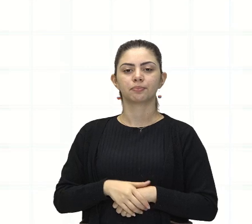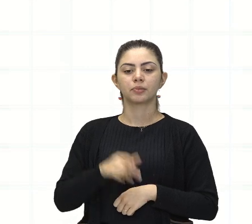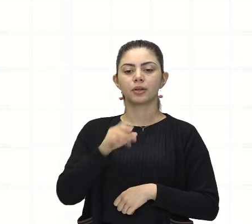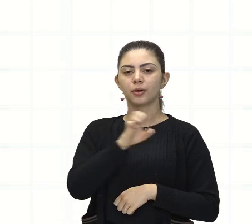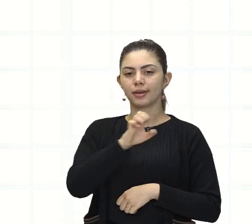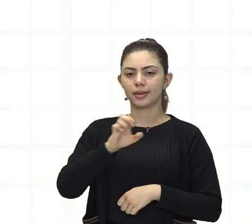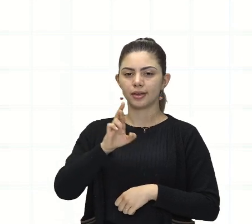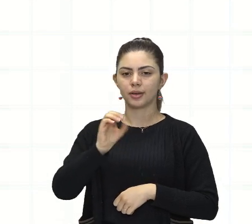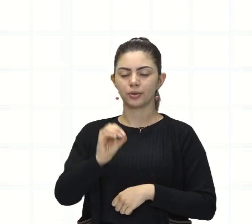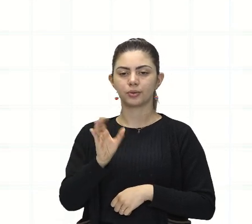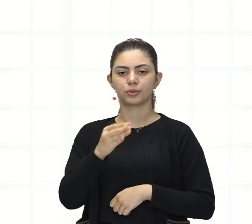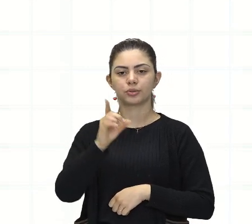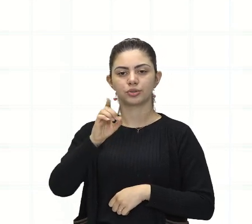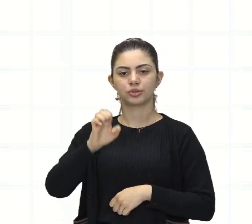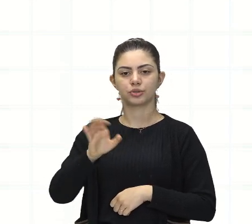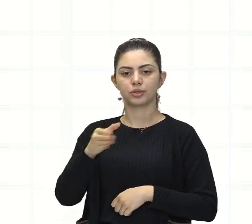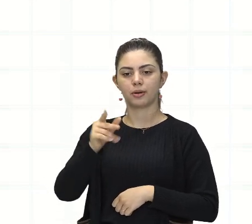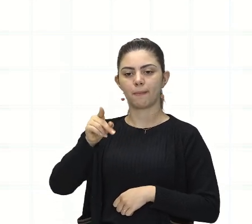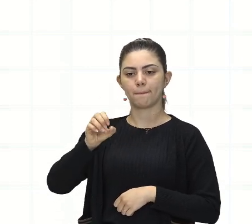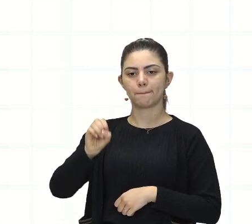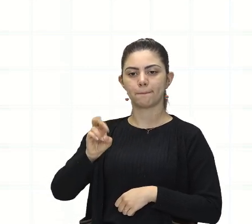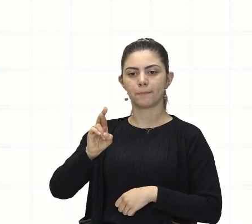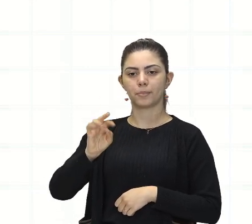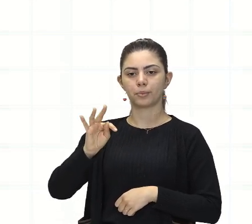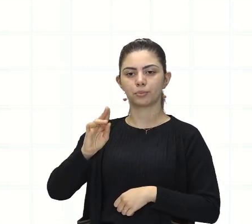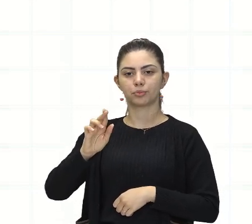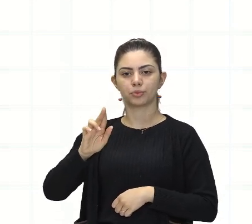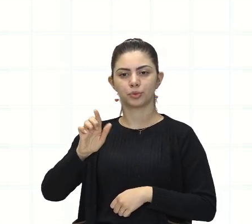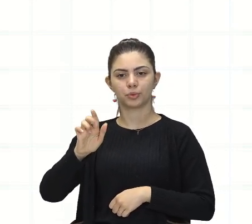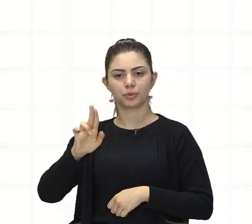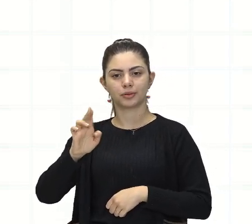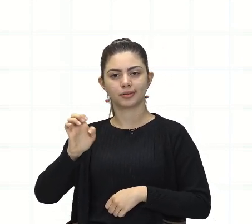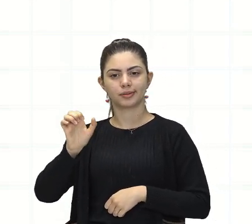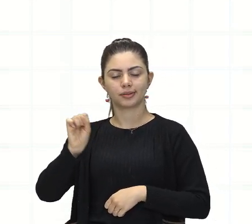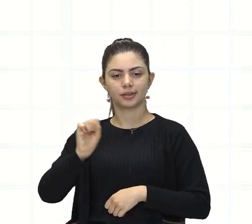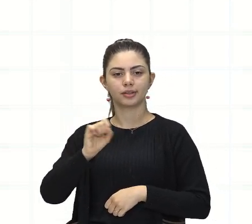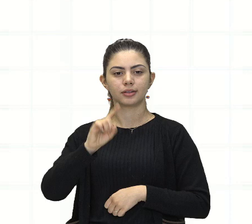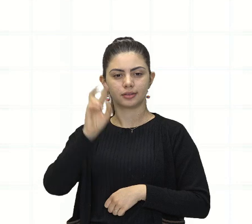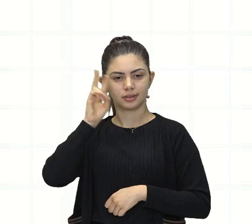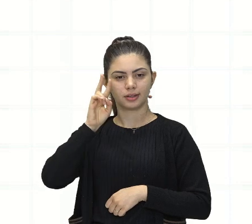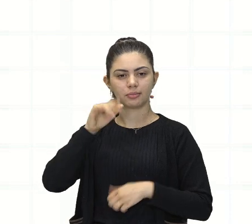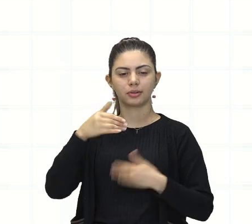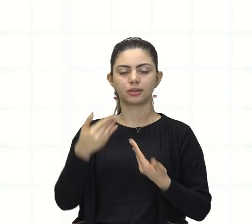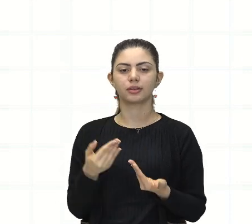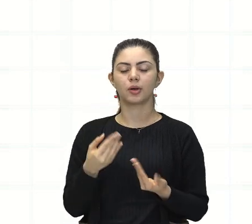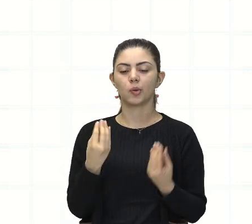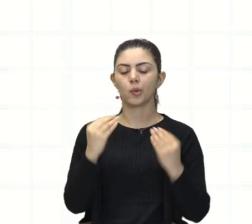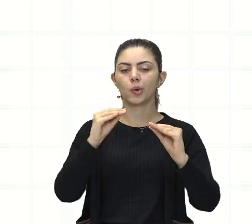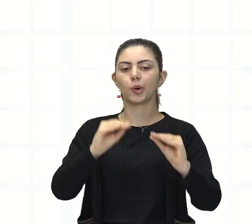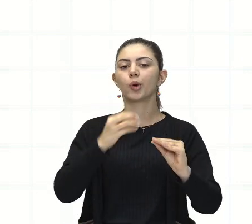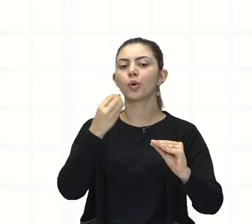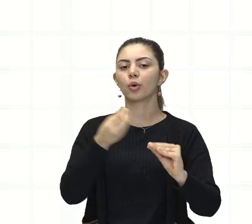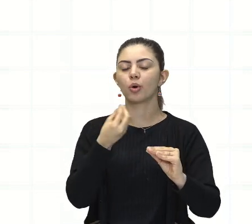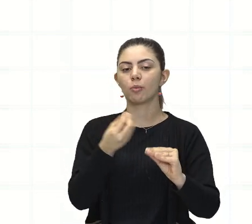do Oswald de Andrade, ele colocou lá o português.